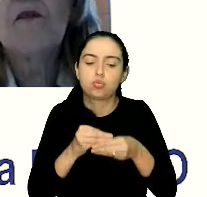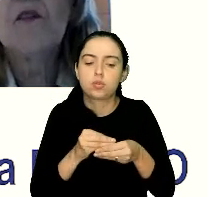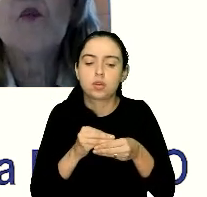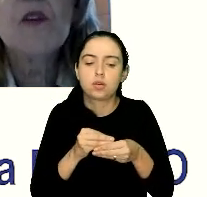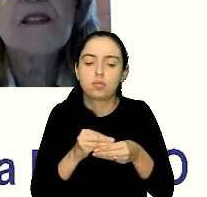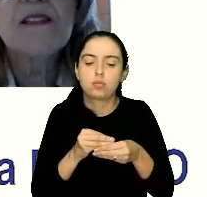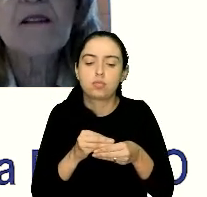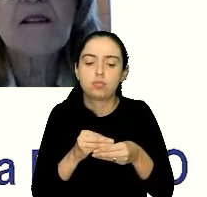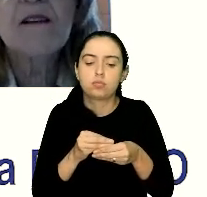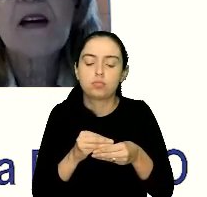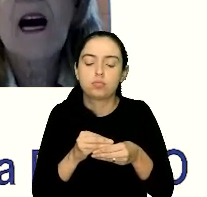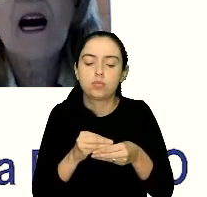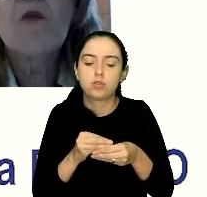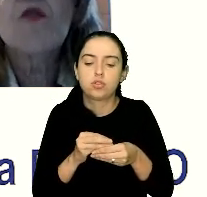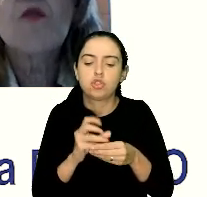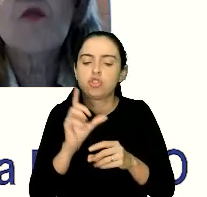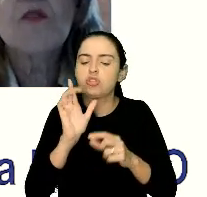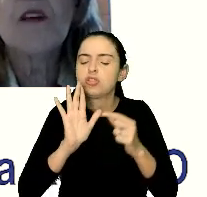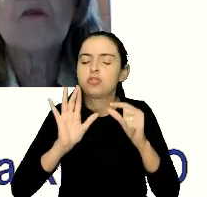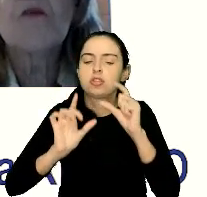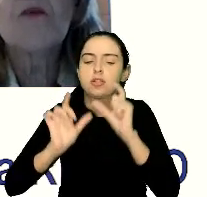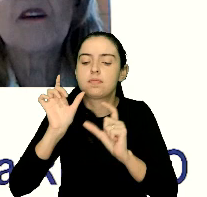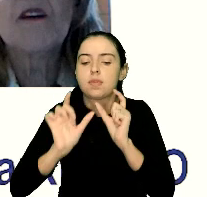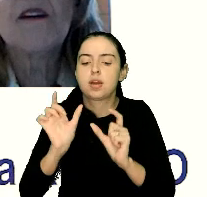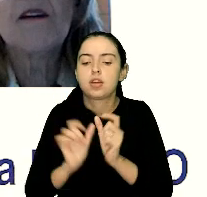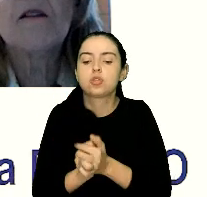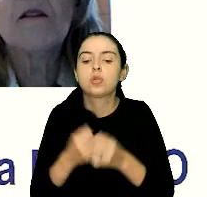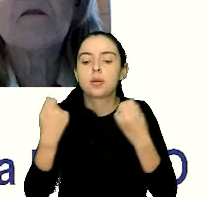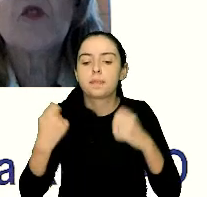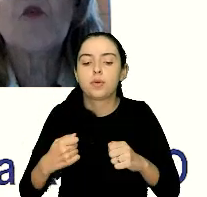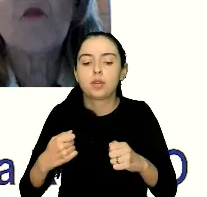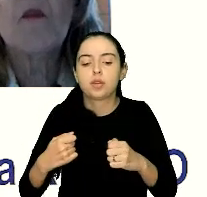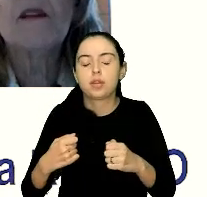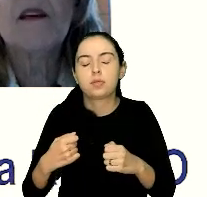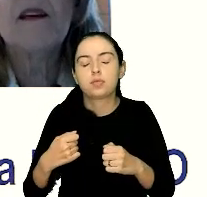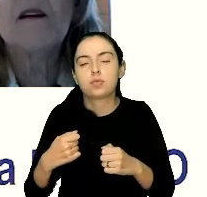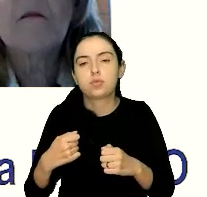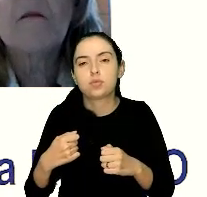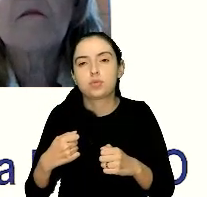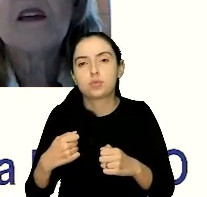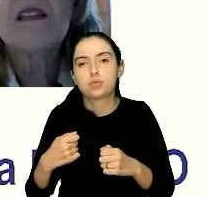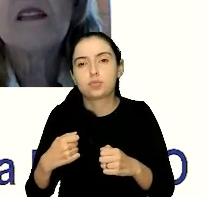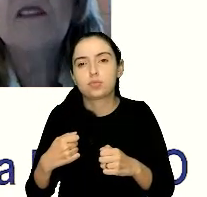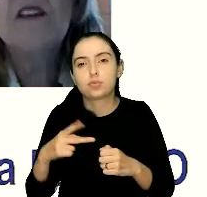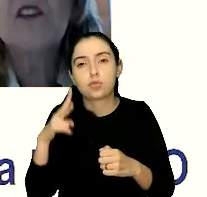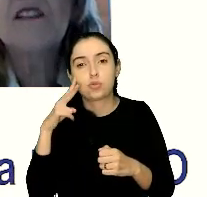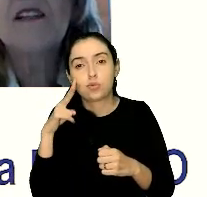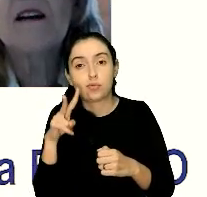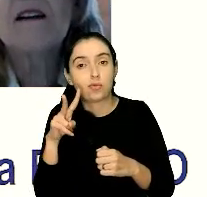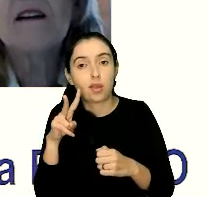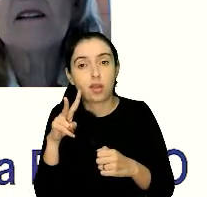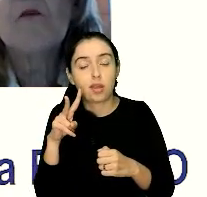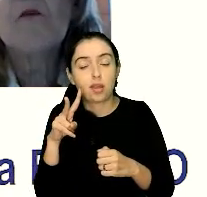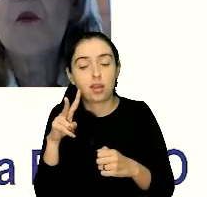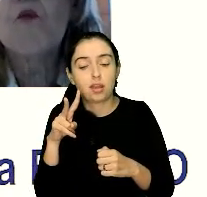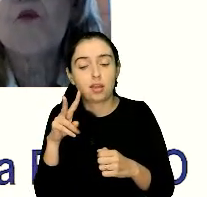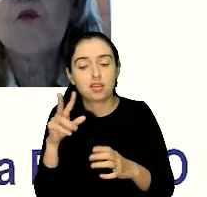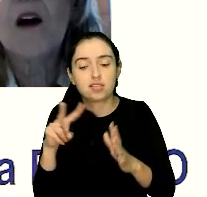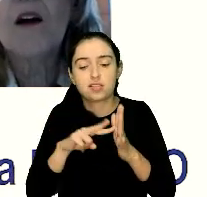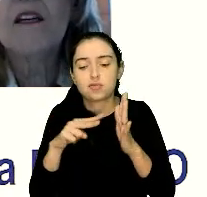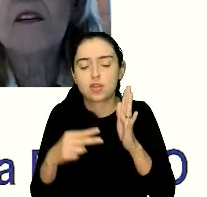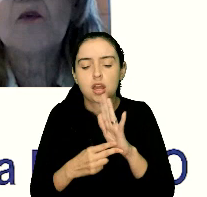de figuras, né, onde nós podemos, de alguma maneira, sintetizar